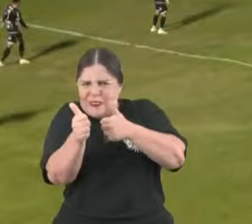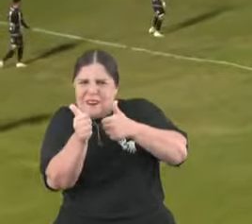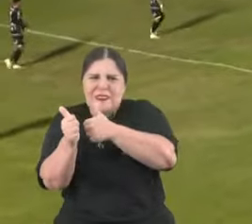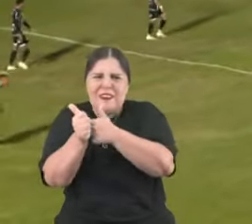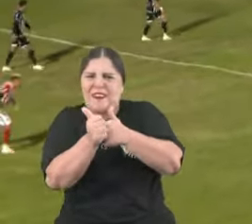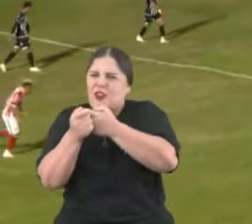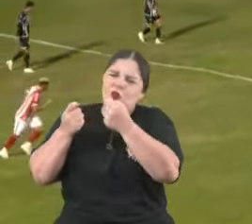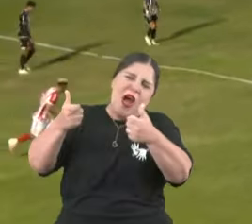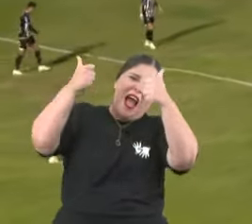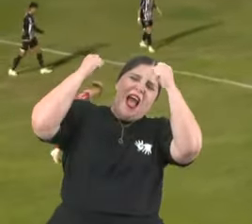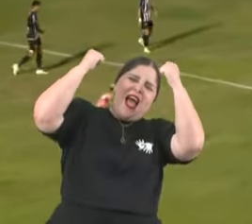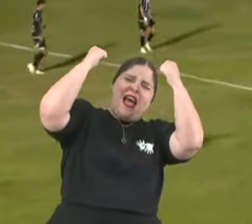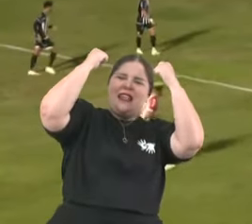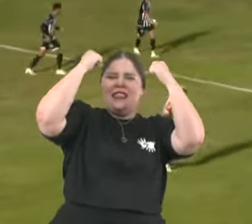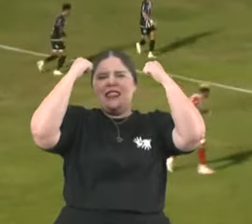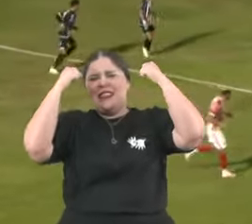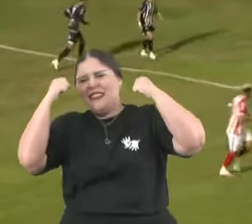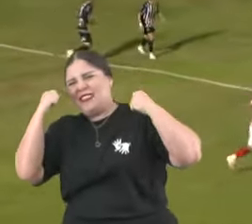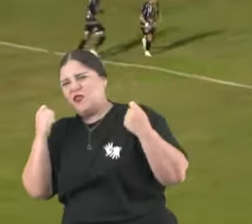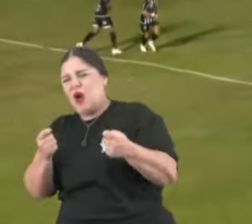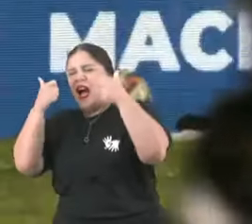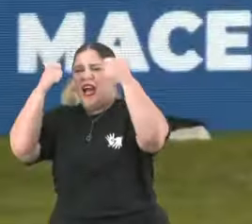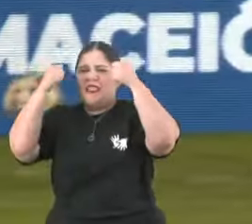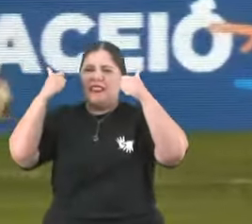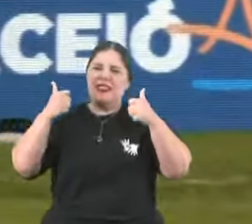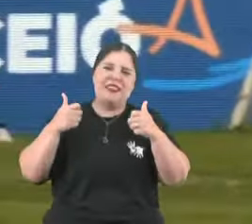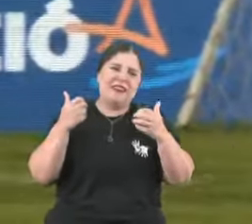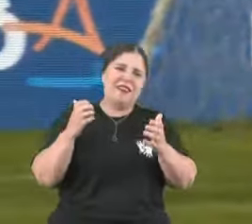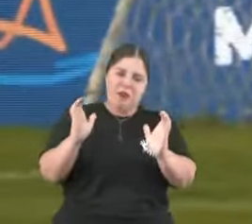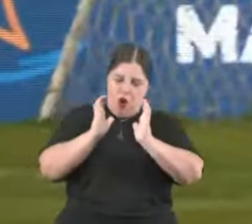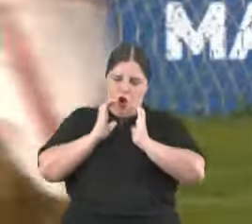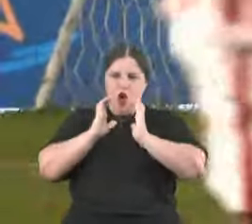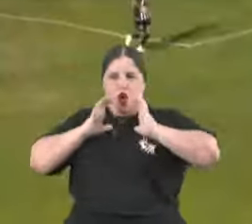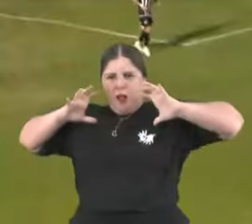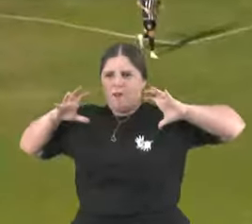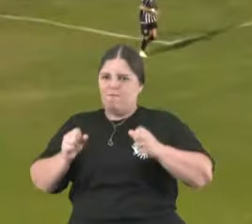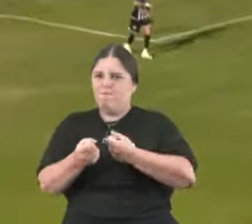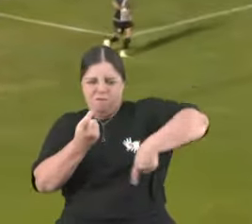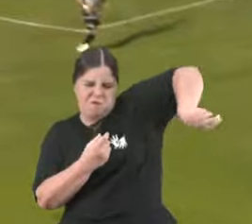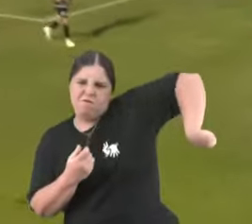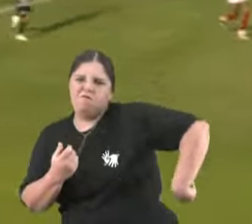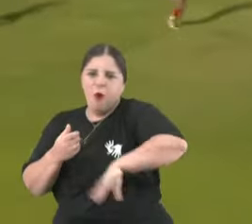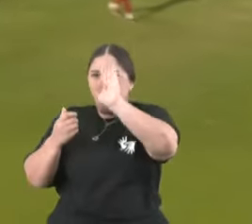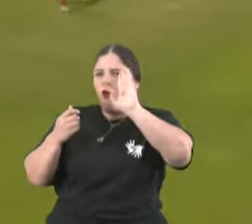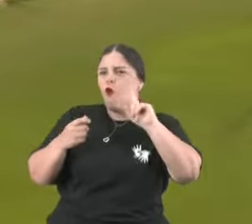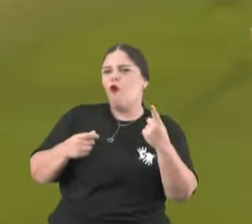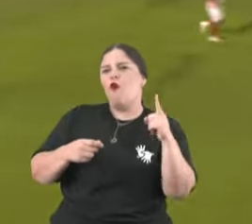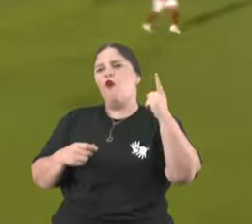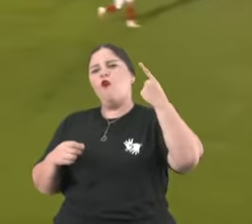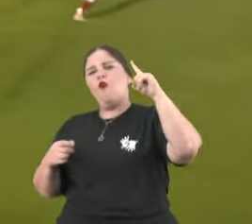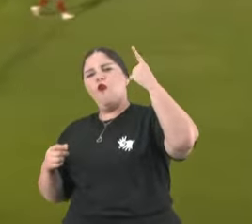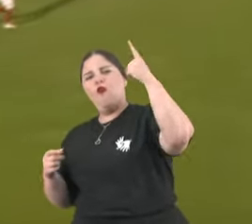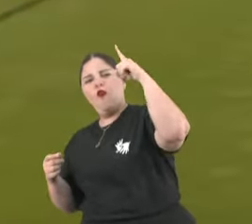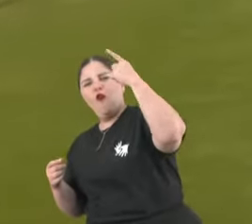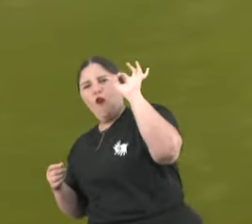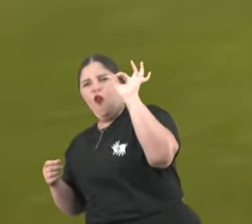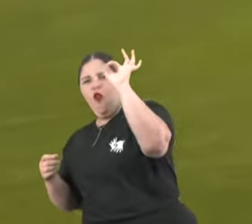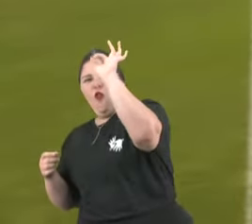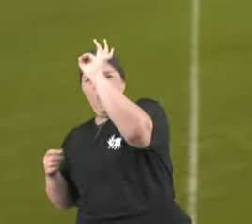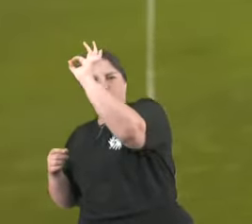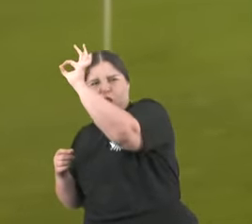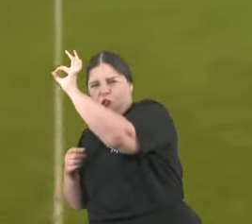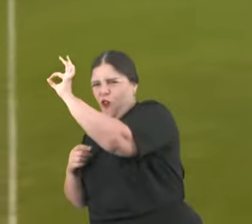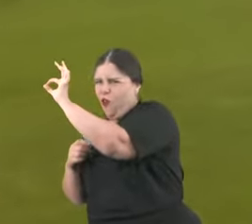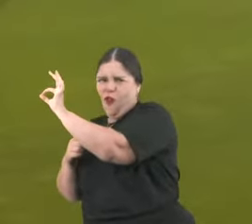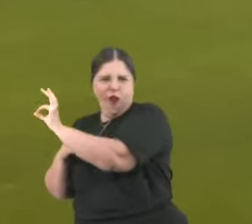Formiga, Bruno Piani, sola com tranquilidade, fica com ela. Henrique, tu já viu oficina funcionando em feriadão? Semana Santa? Não, no